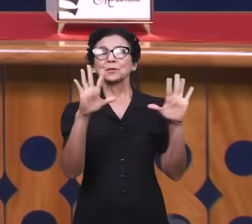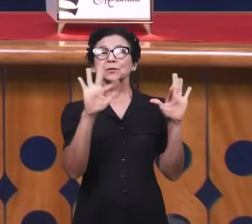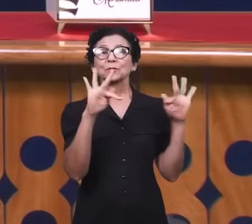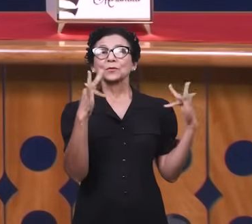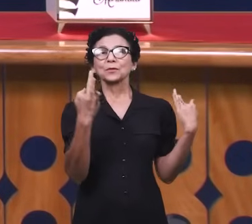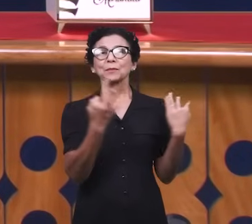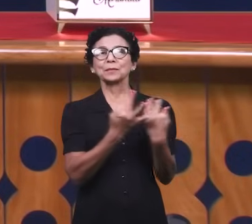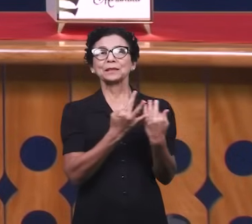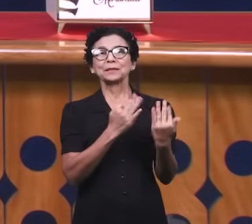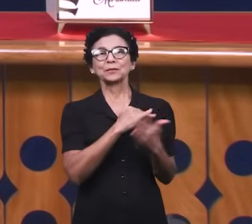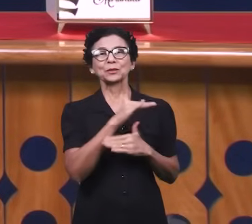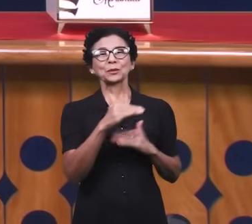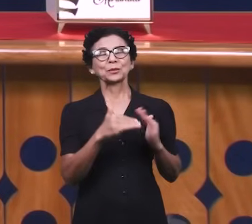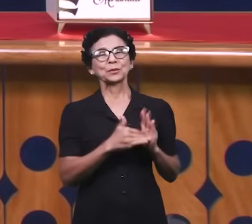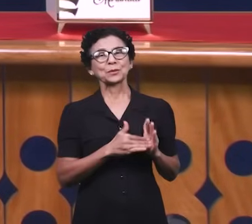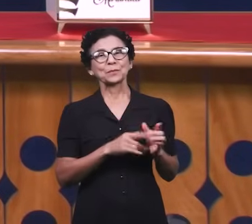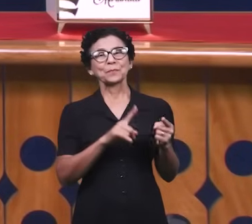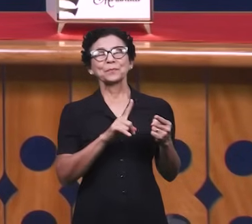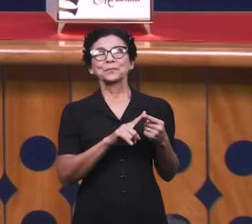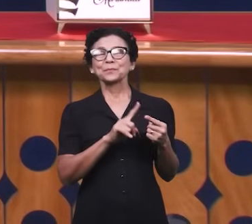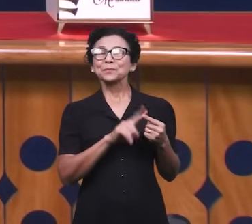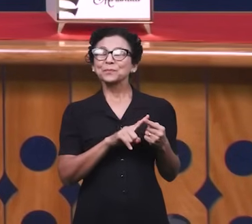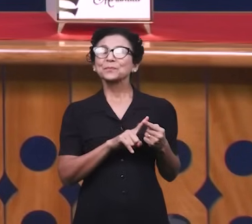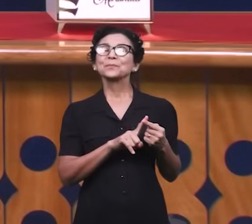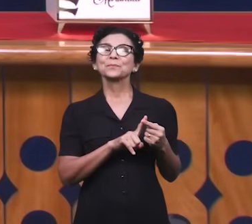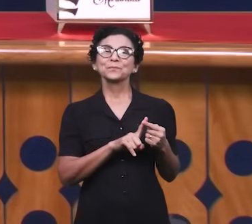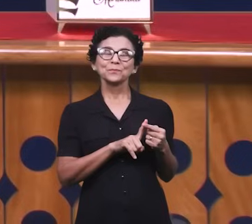casa. Abençoou sua família,